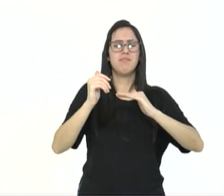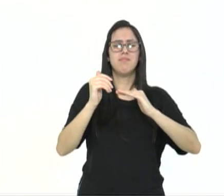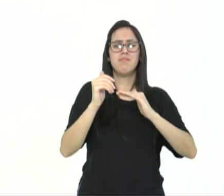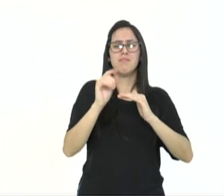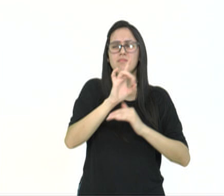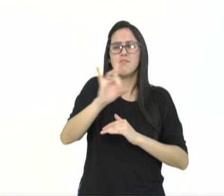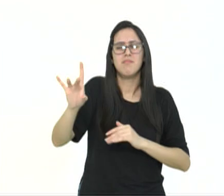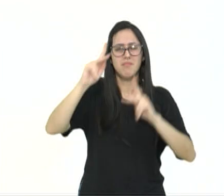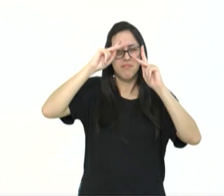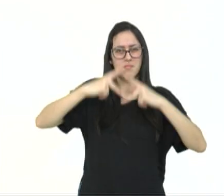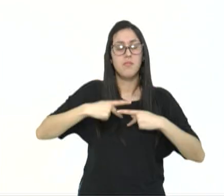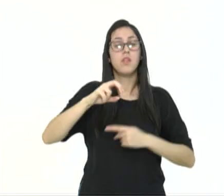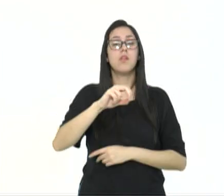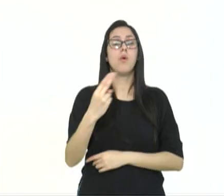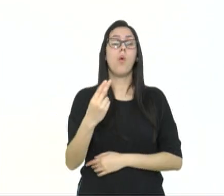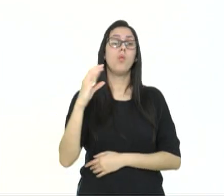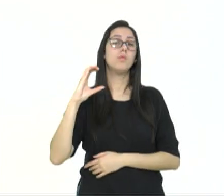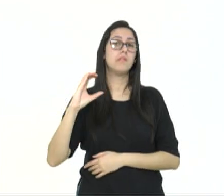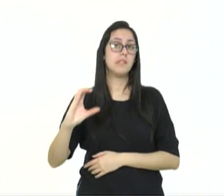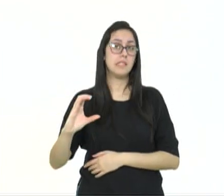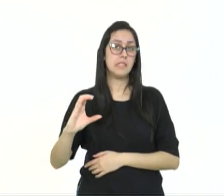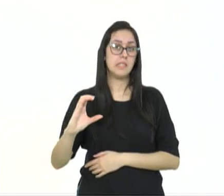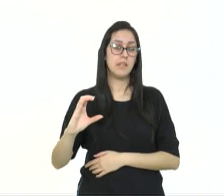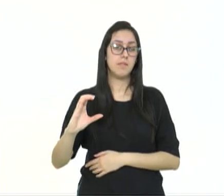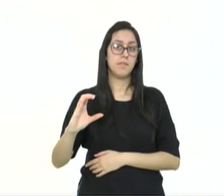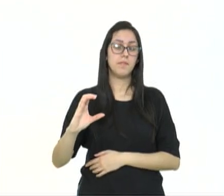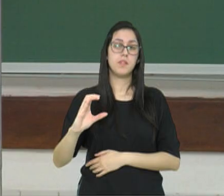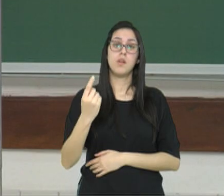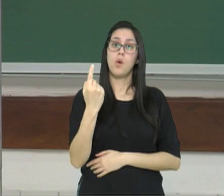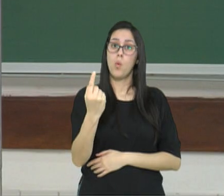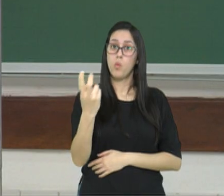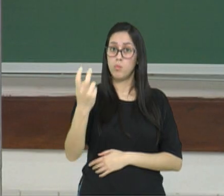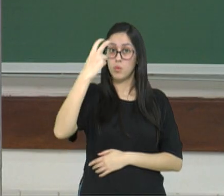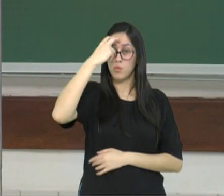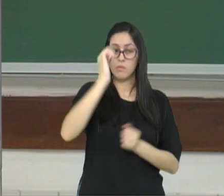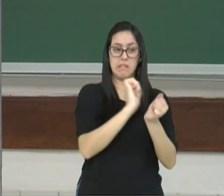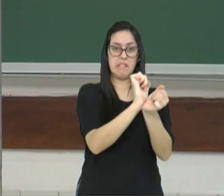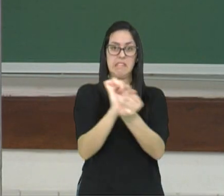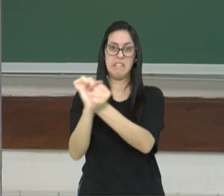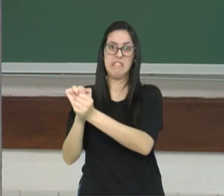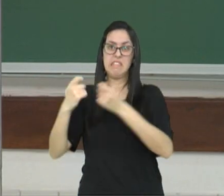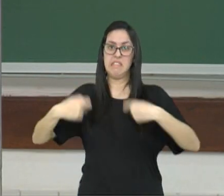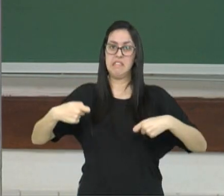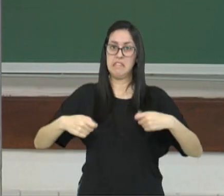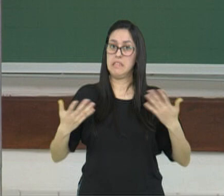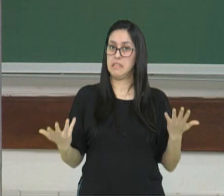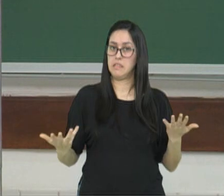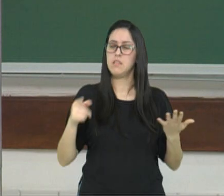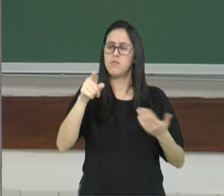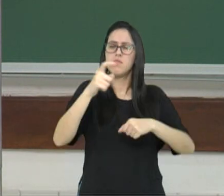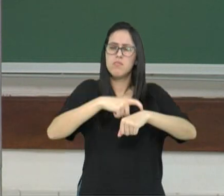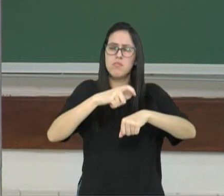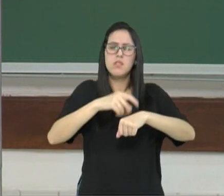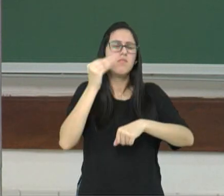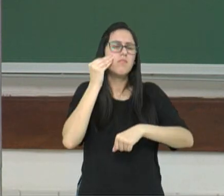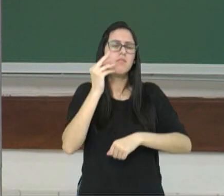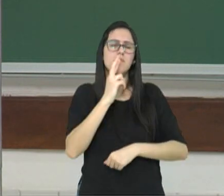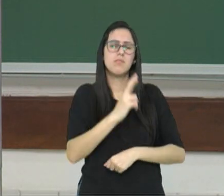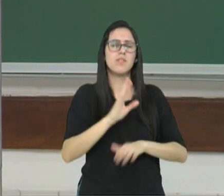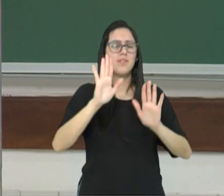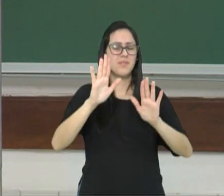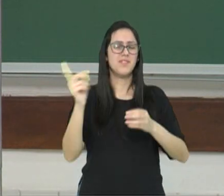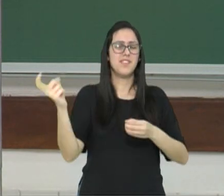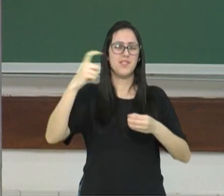Ou letra C, a monocultura escravagista. Vocês vão ter um tempinho aí para responder e eu